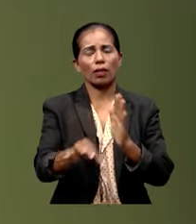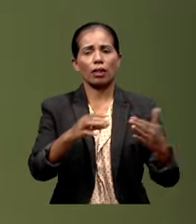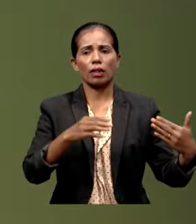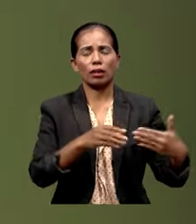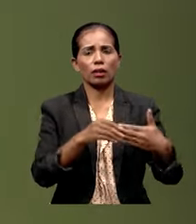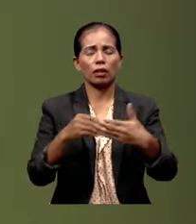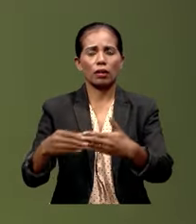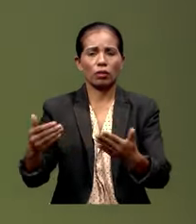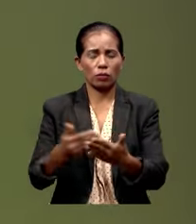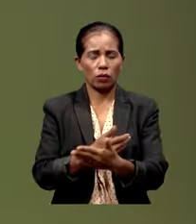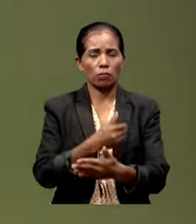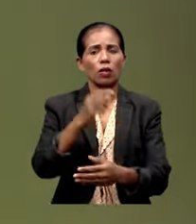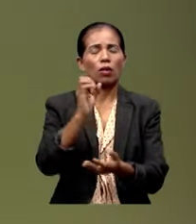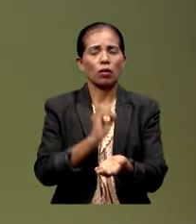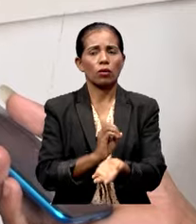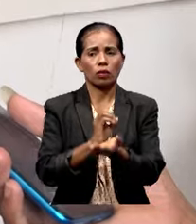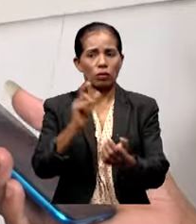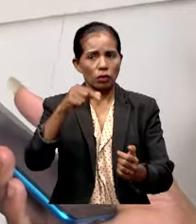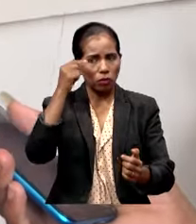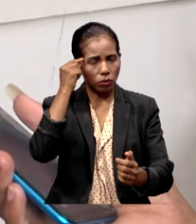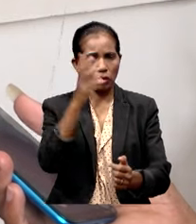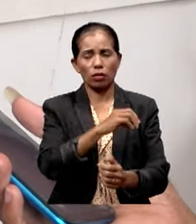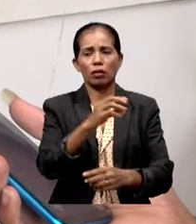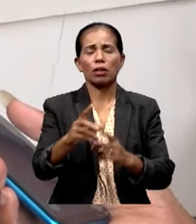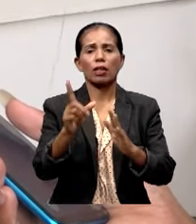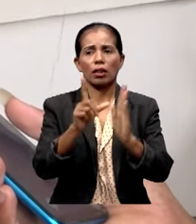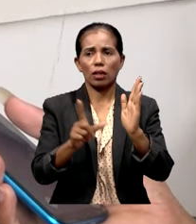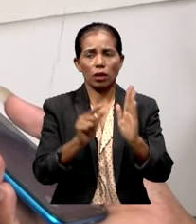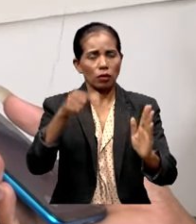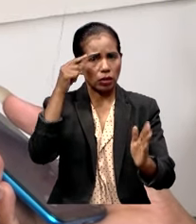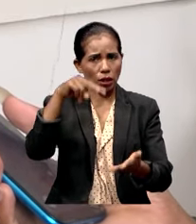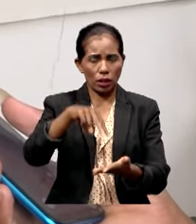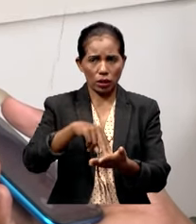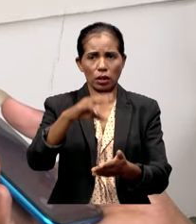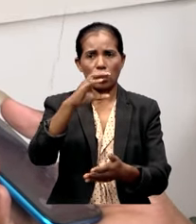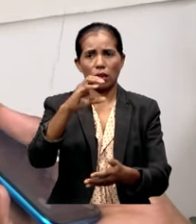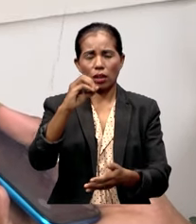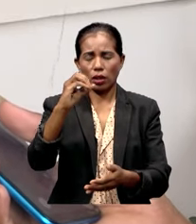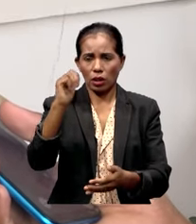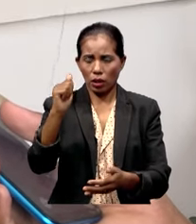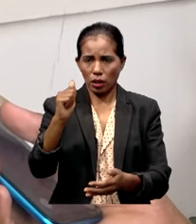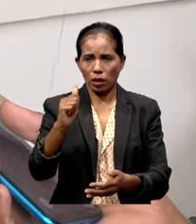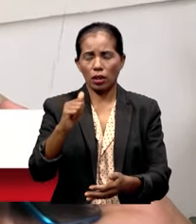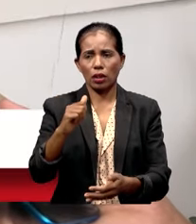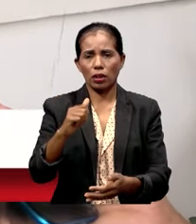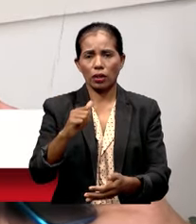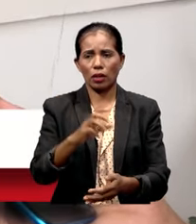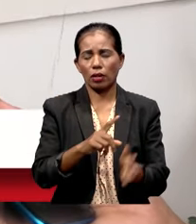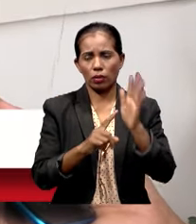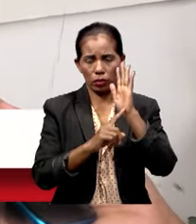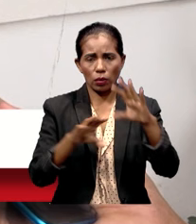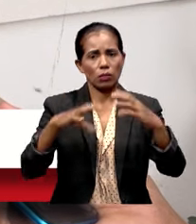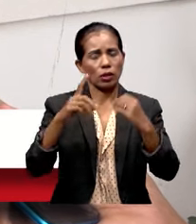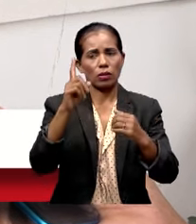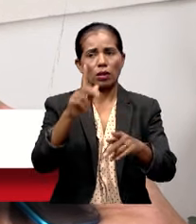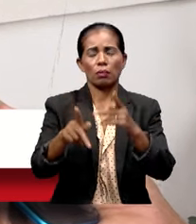umba raioa. Governo, através da resolução governo, hariona comissão comissão transição de nebe composto